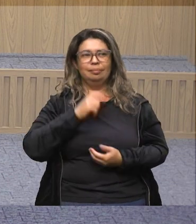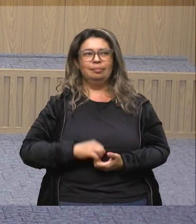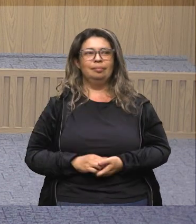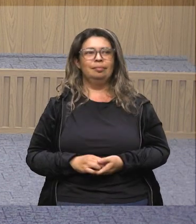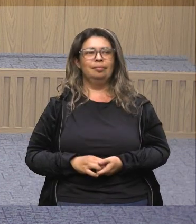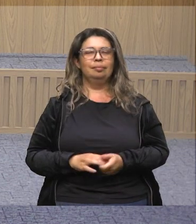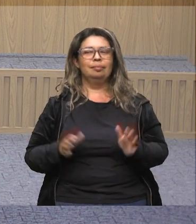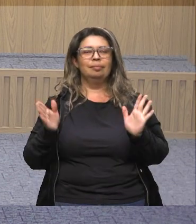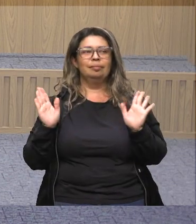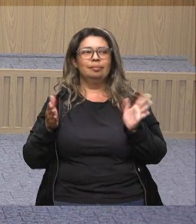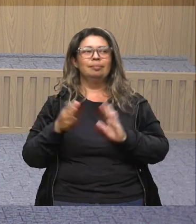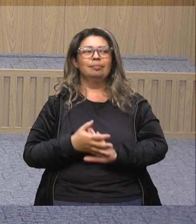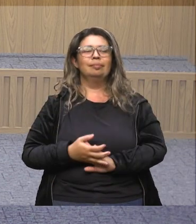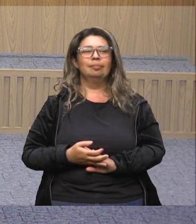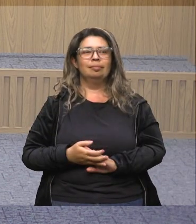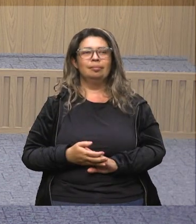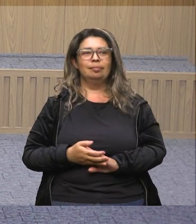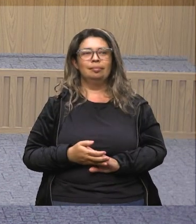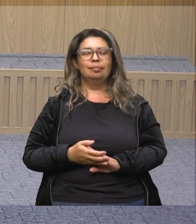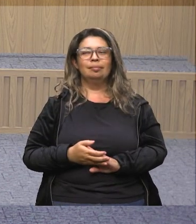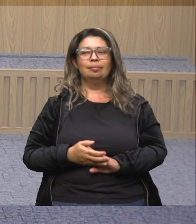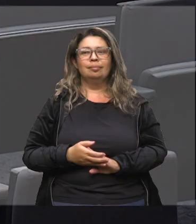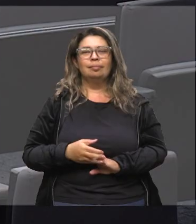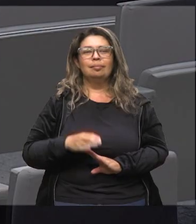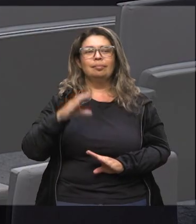Com a palavra, o vereador Zé Gotinha.